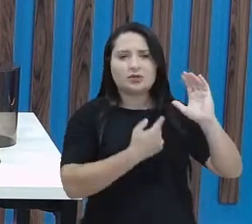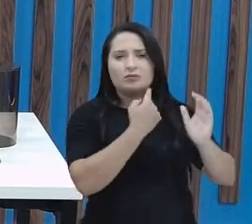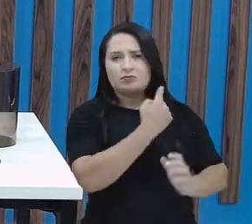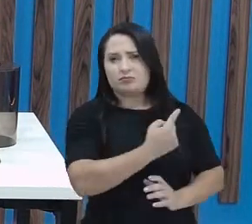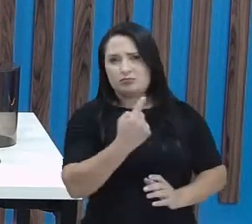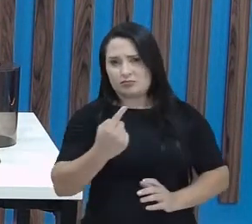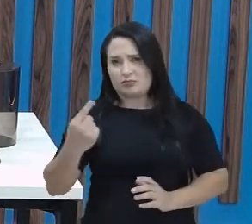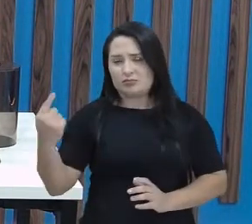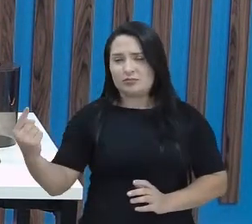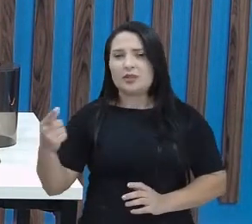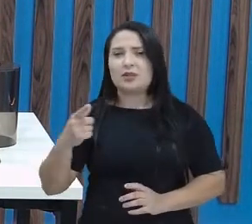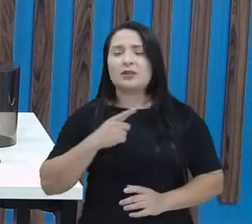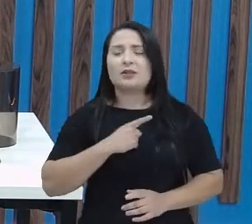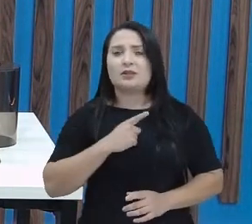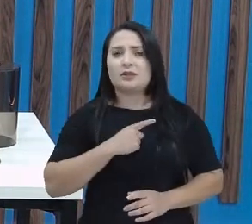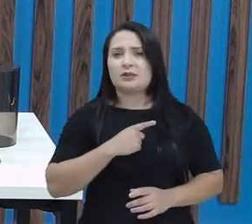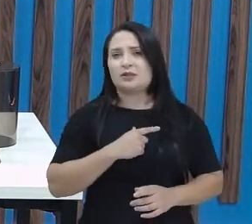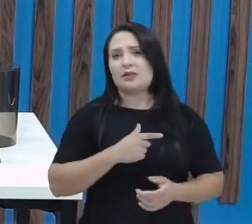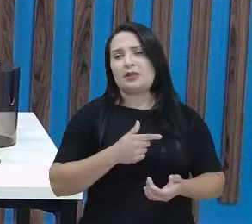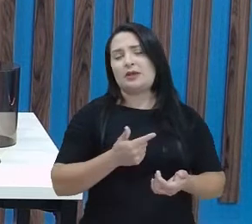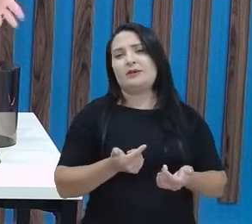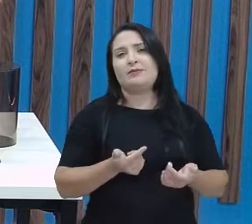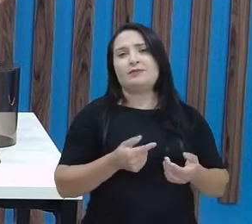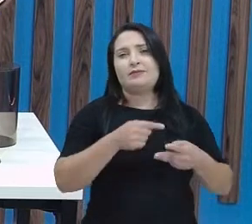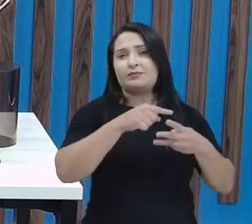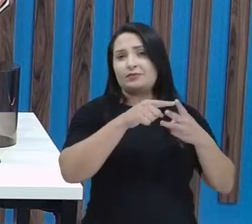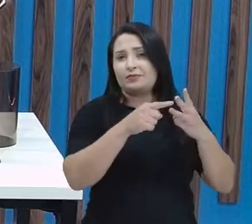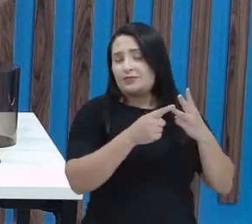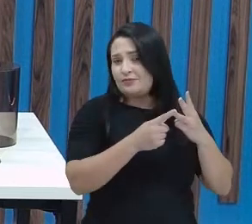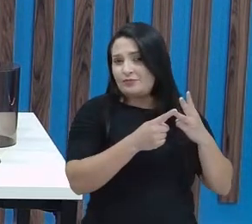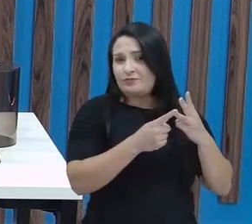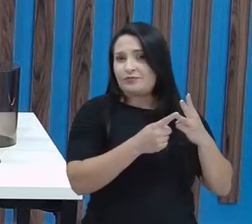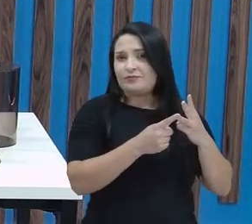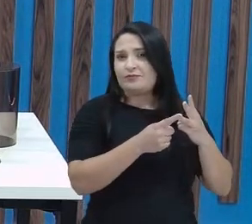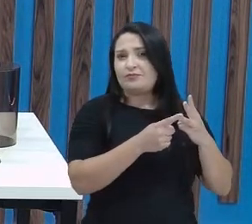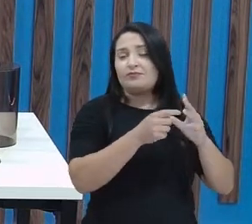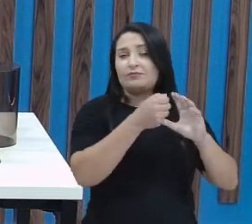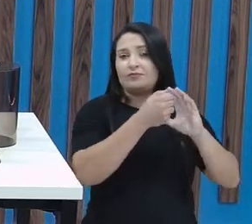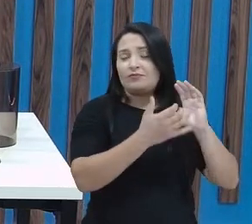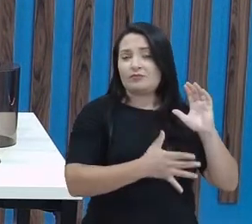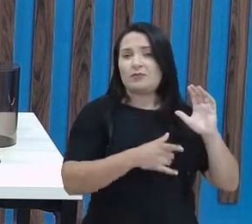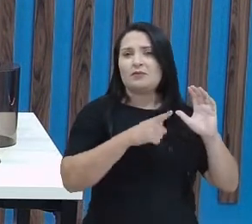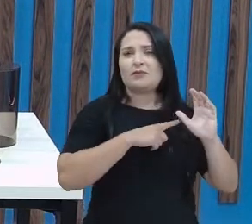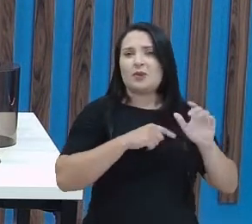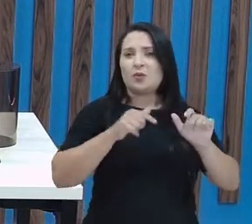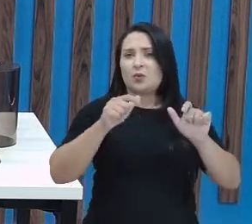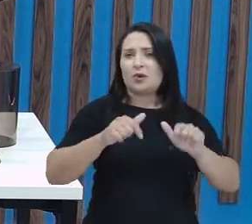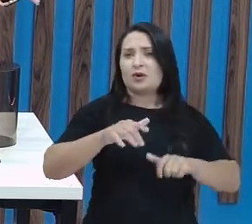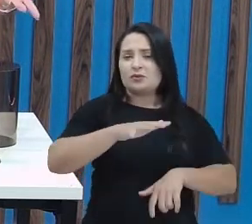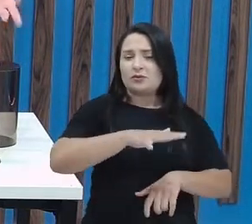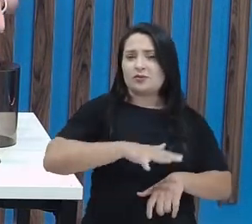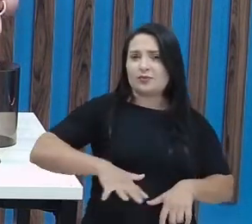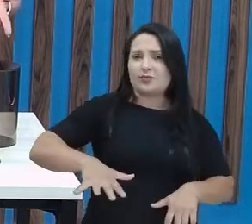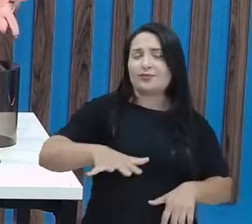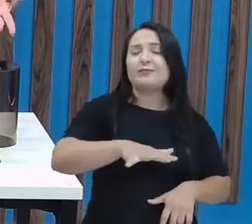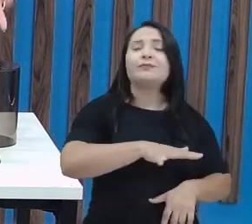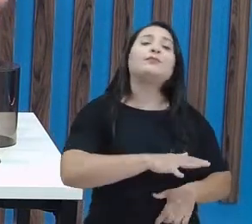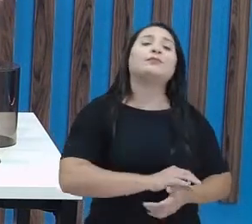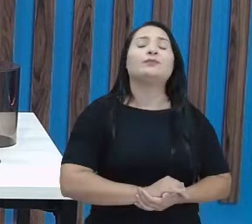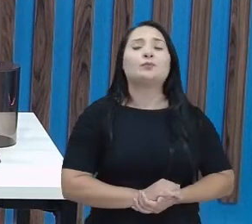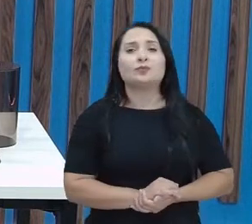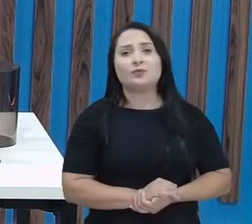3 dimensões, que ocupam lugar no espaço, que são chamadas também, né, de figuras